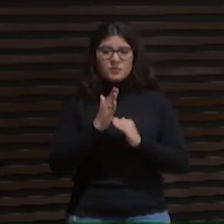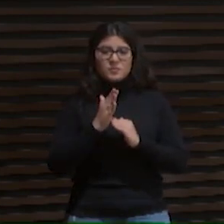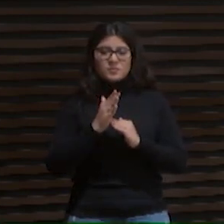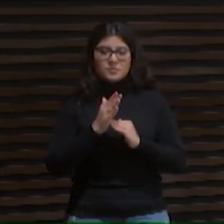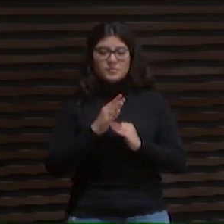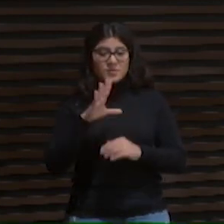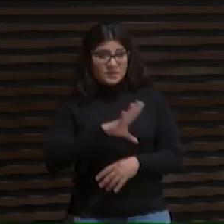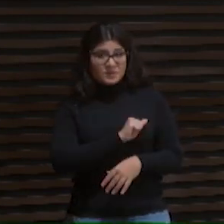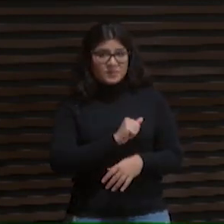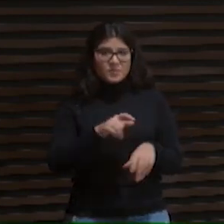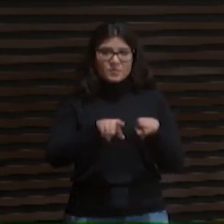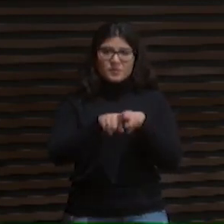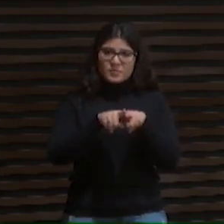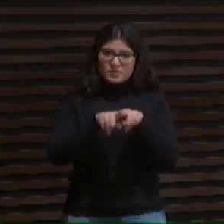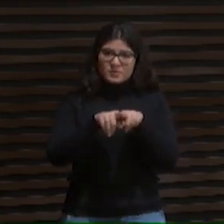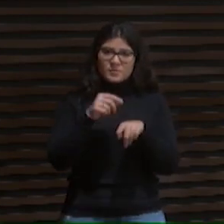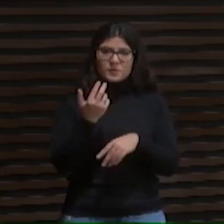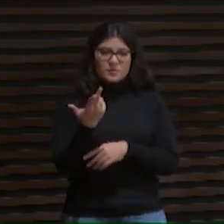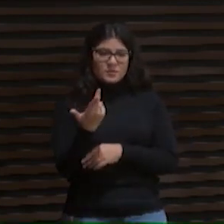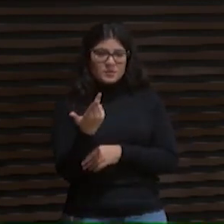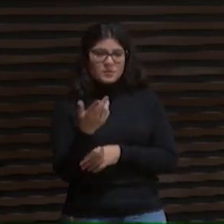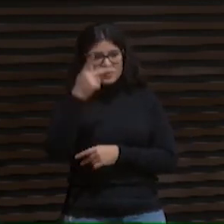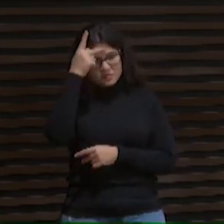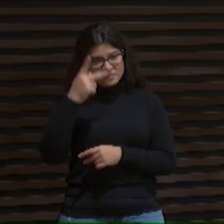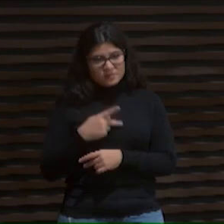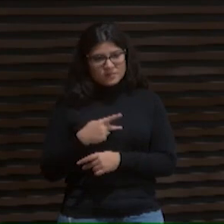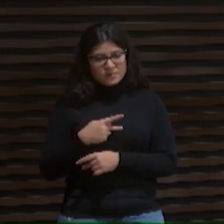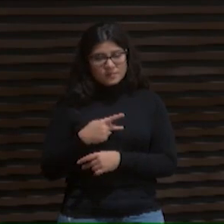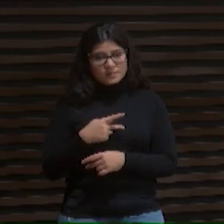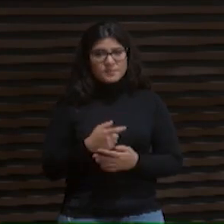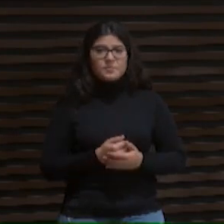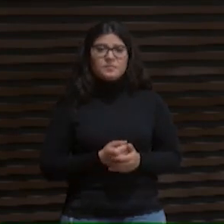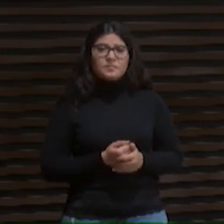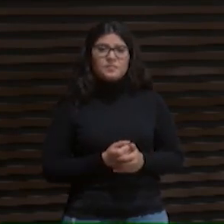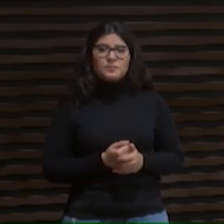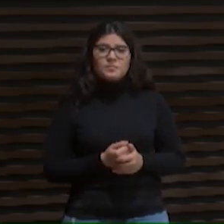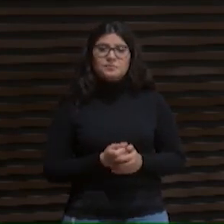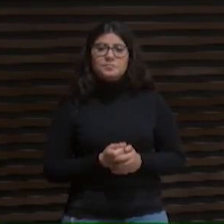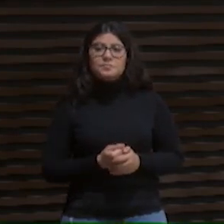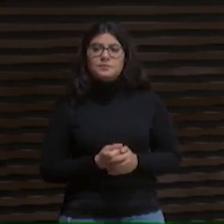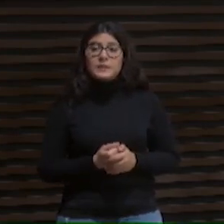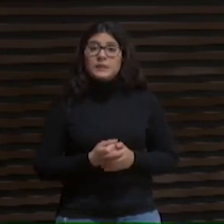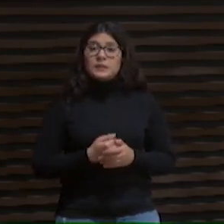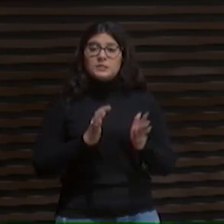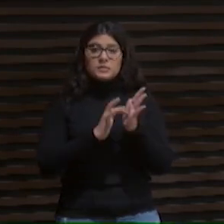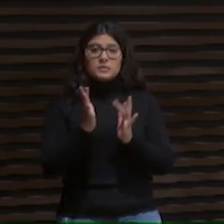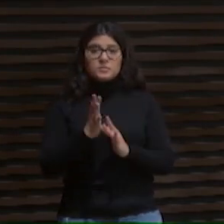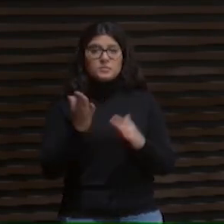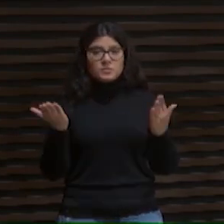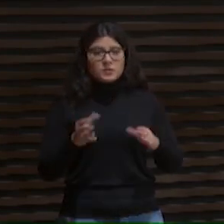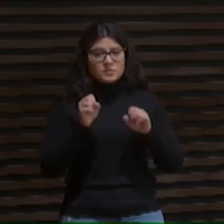amar ao próximo como a si mesmo. Ora, segundo o ensino de Jesus, a